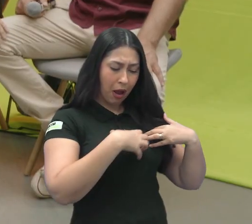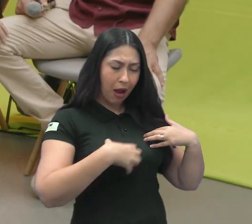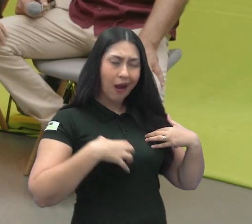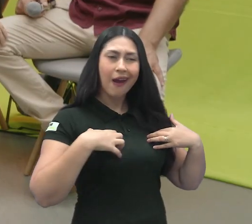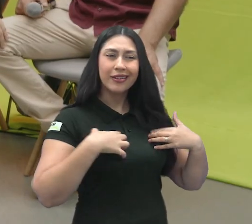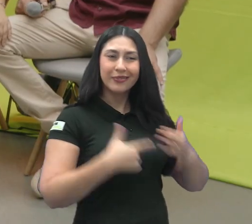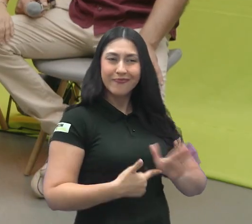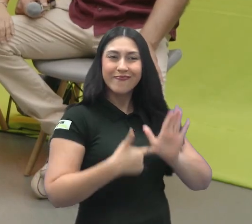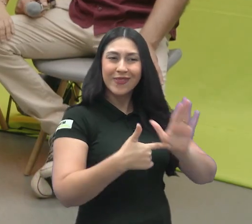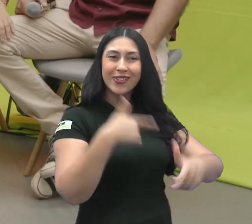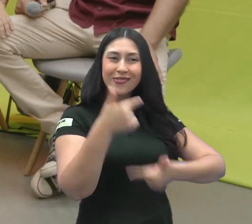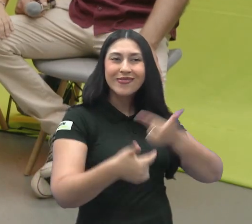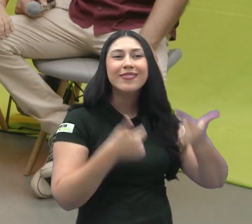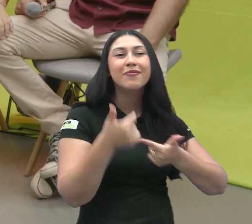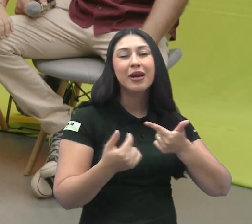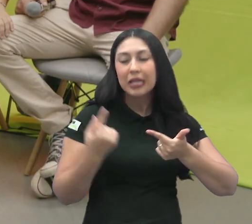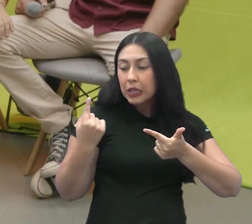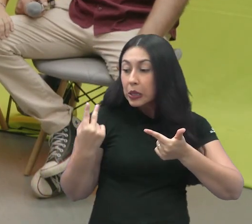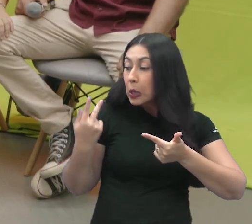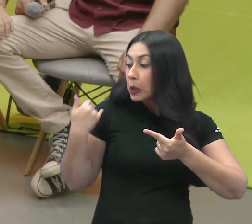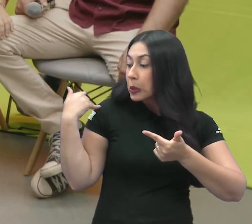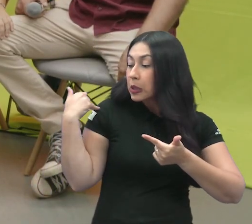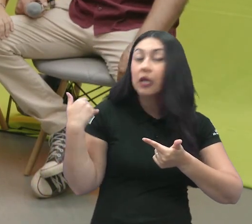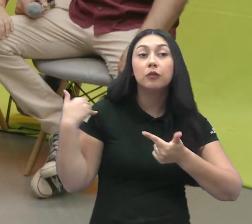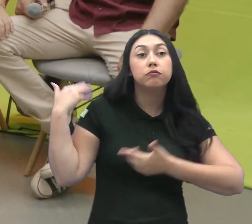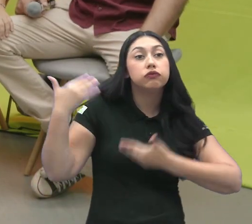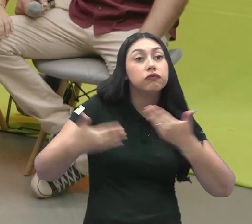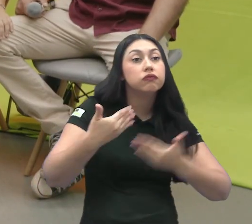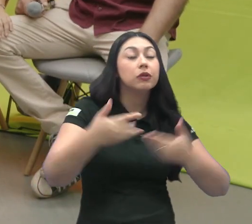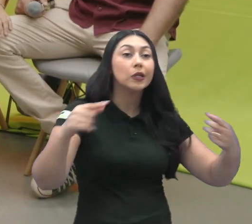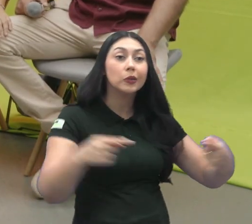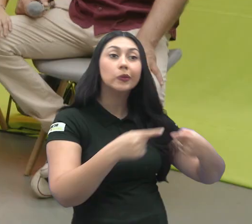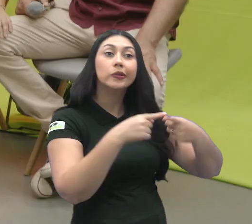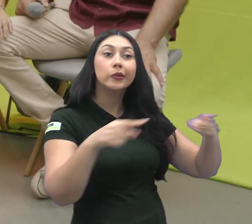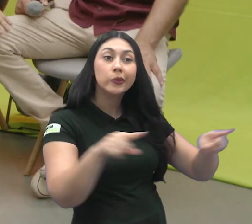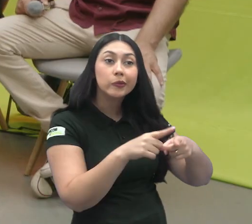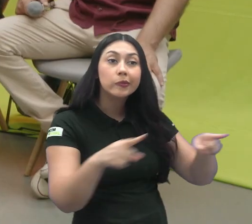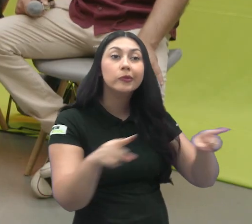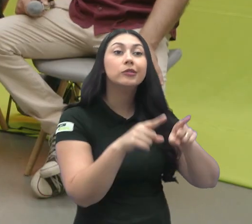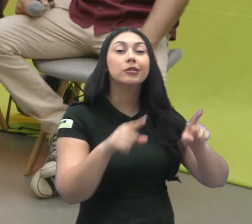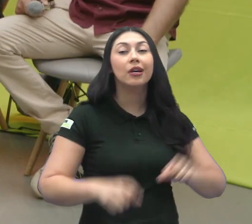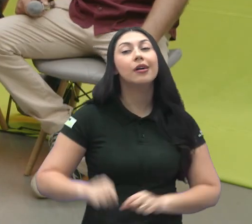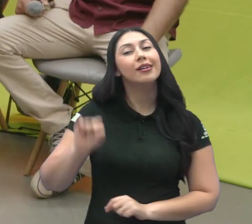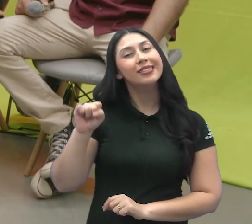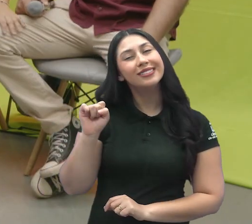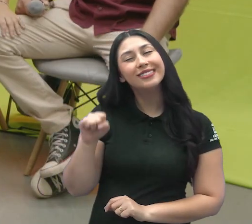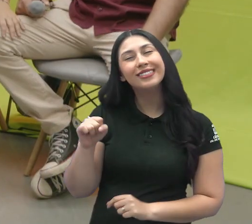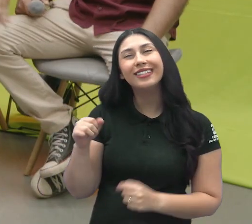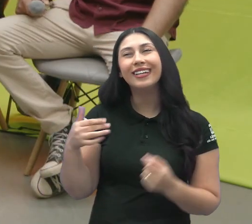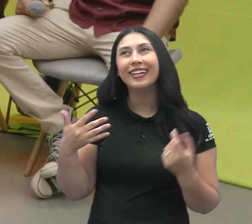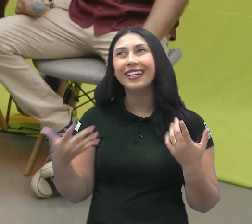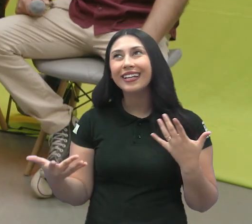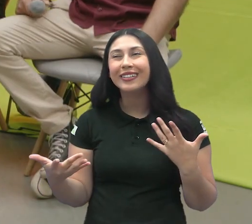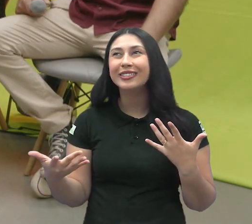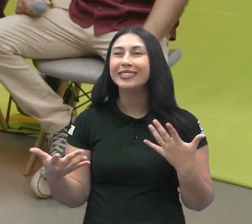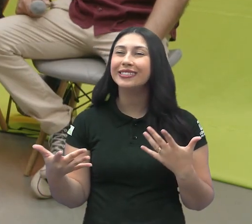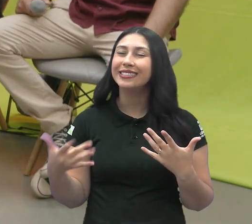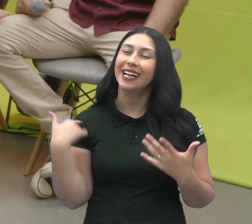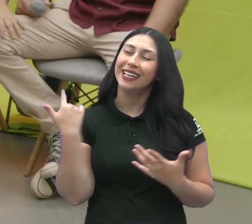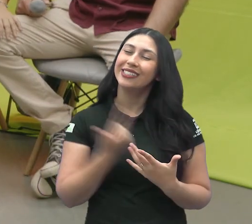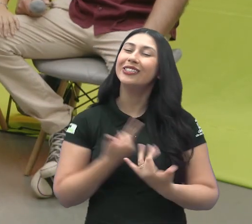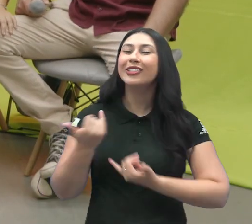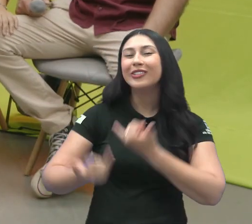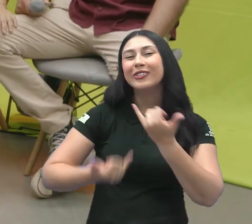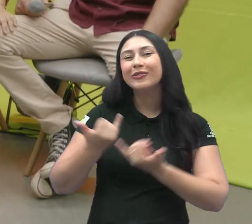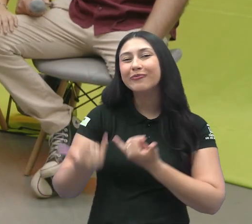você, desde esses 12 anos, você com essa sua ligação com a música, né? Eu acho que é bem clichê, mas como a gente brinca, às vezes eu